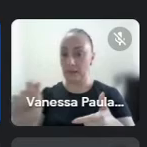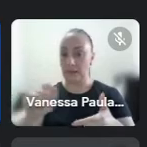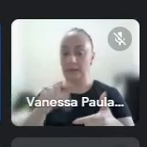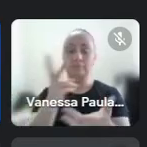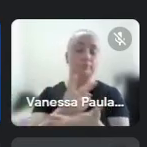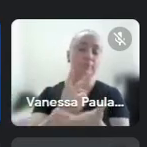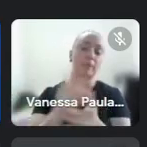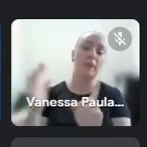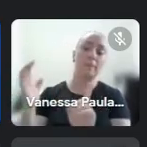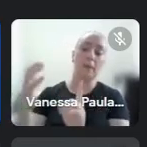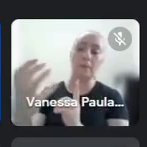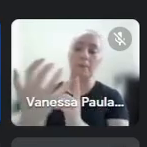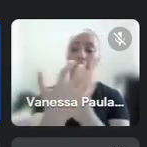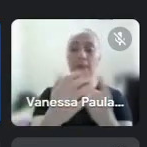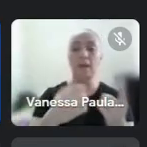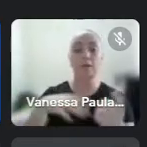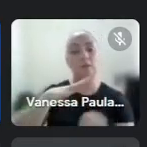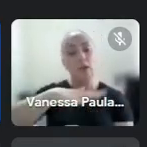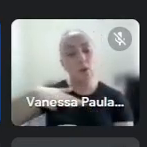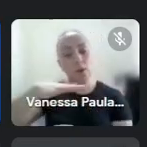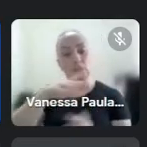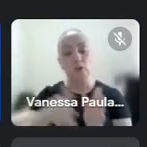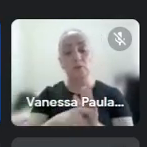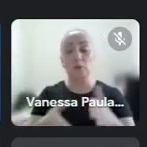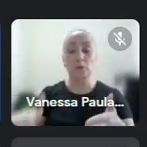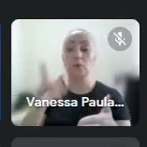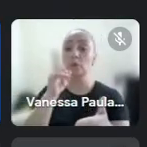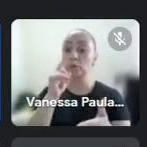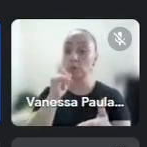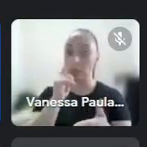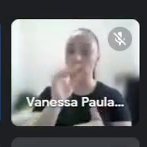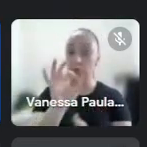redor daquela região do Grande Carajás. Pode passar.